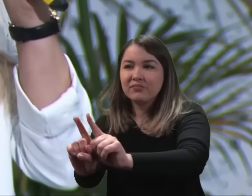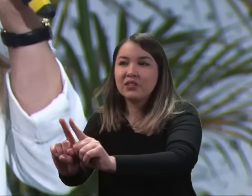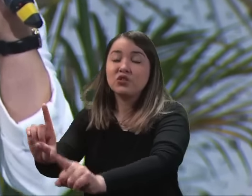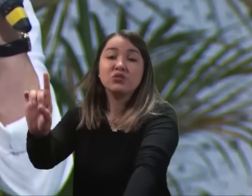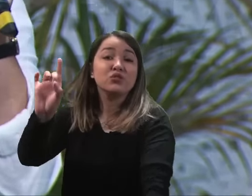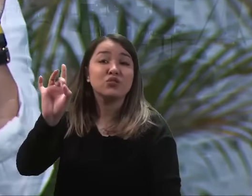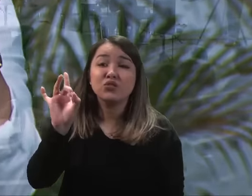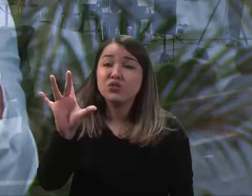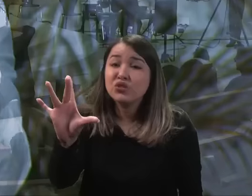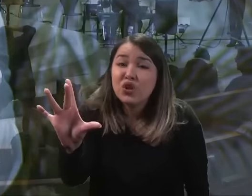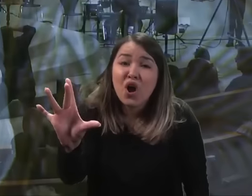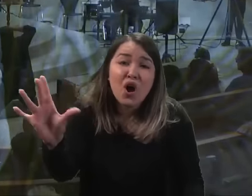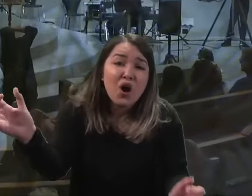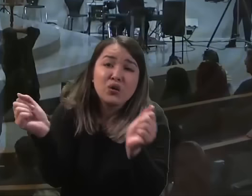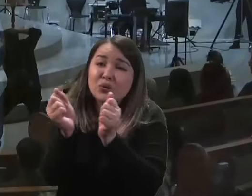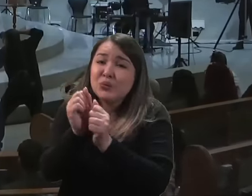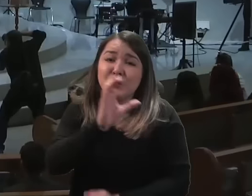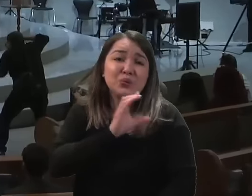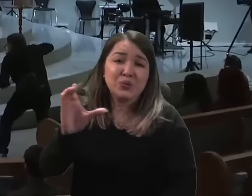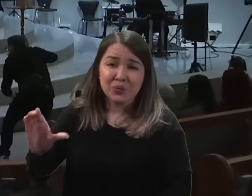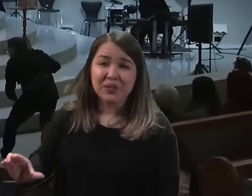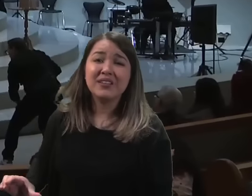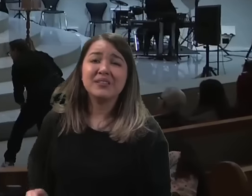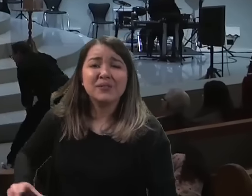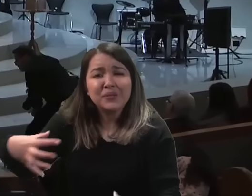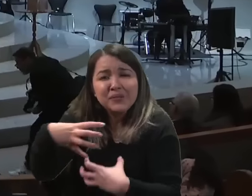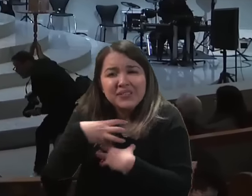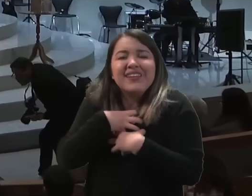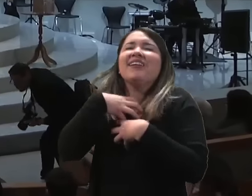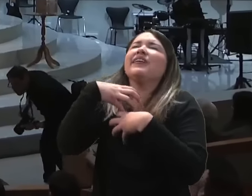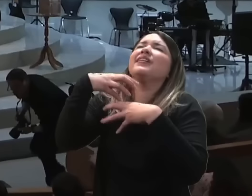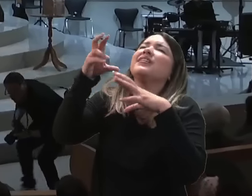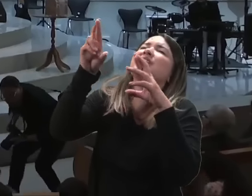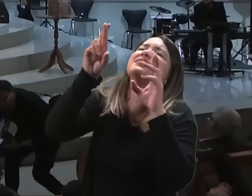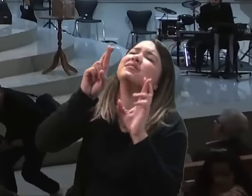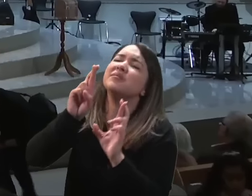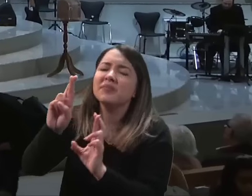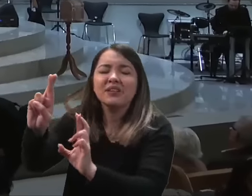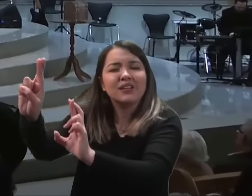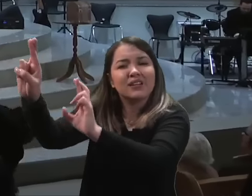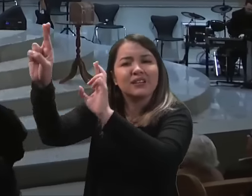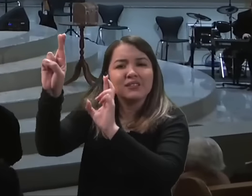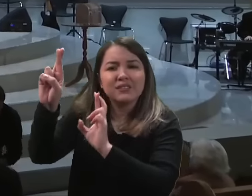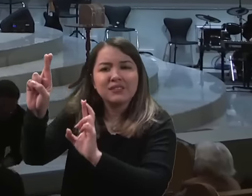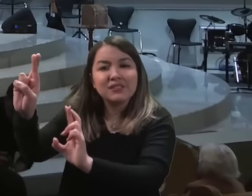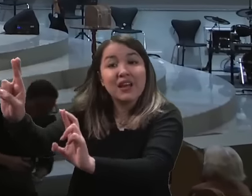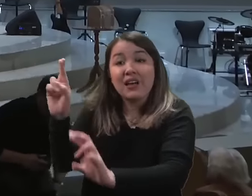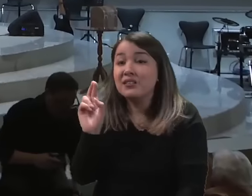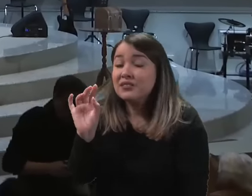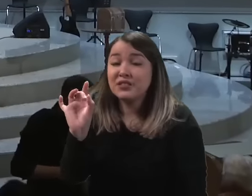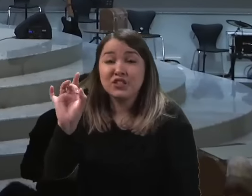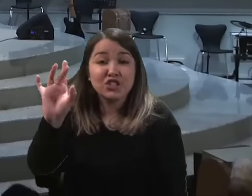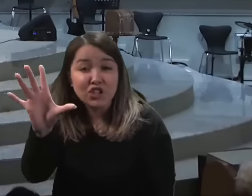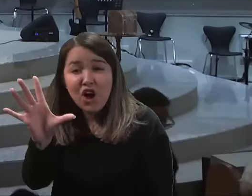só em Cristo há esperança